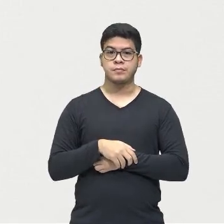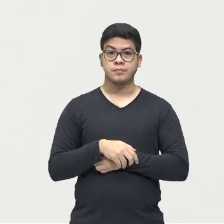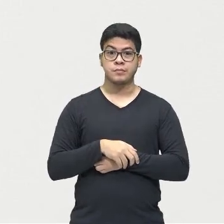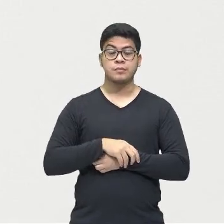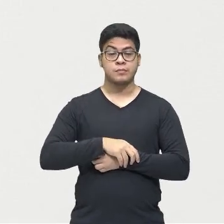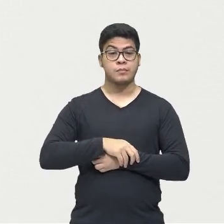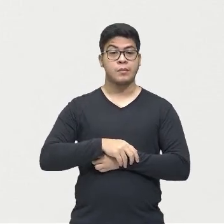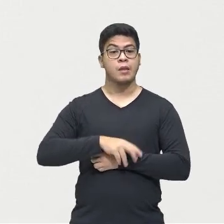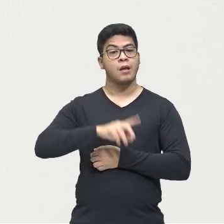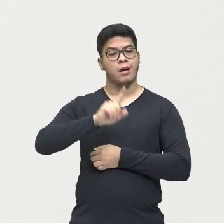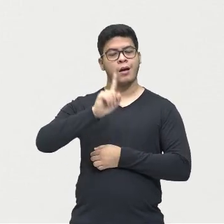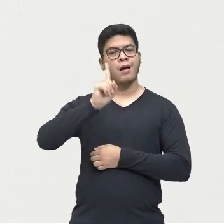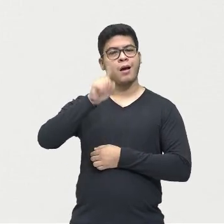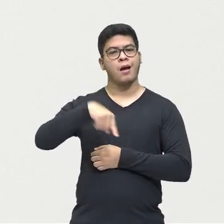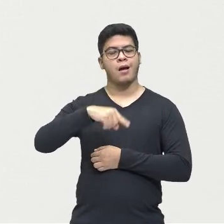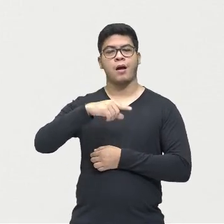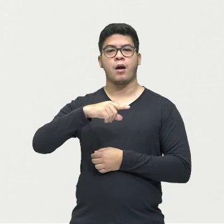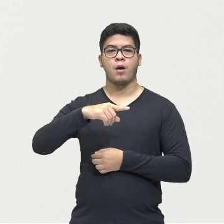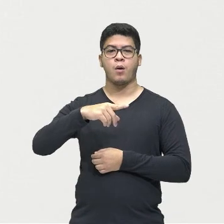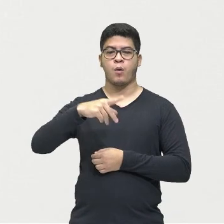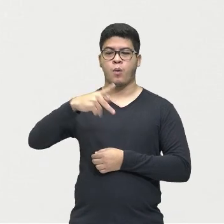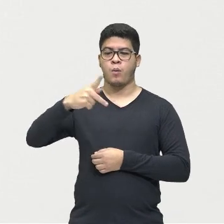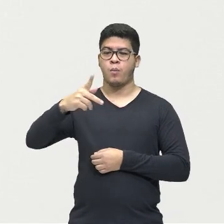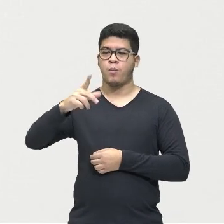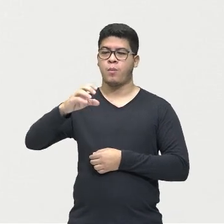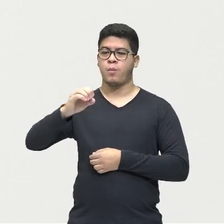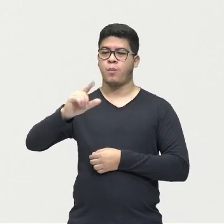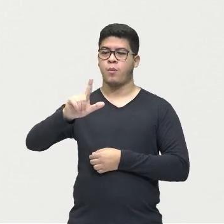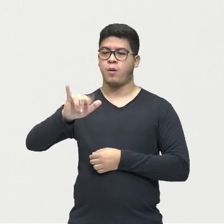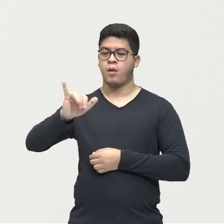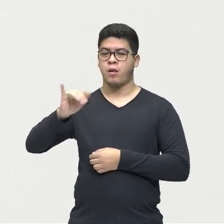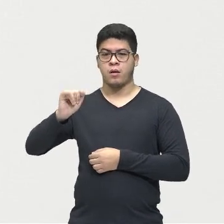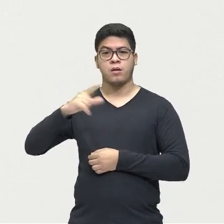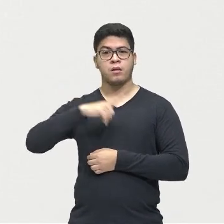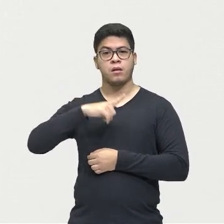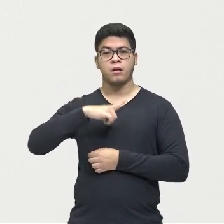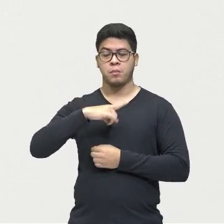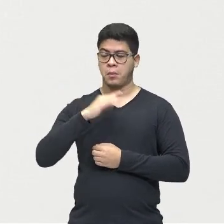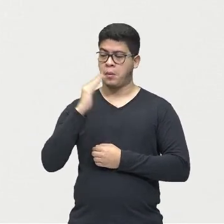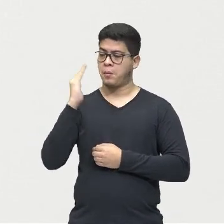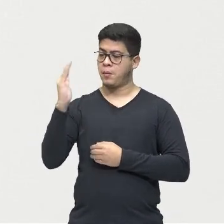São polígonos de 4 lados com lados opostos paralelos,